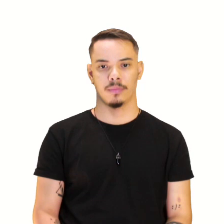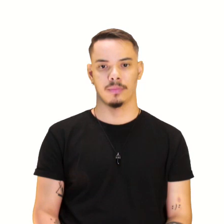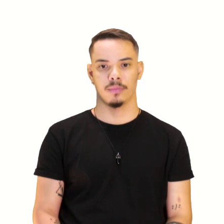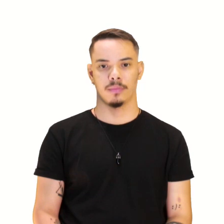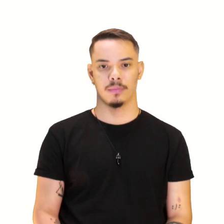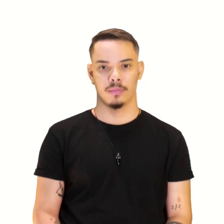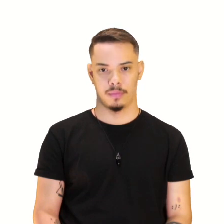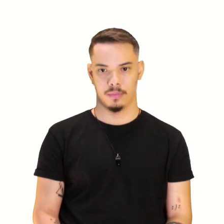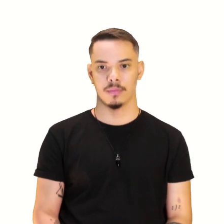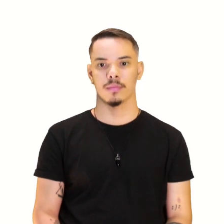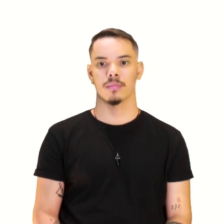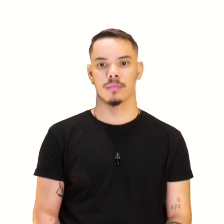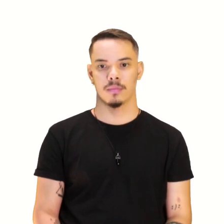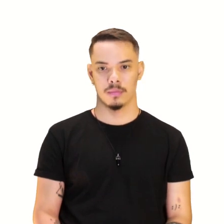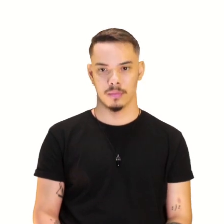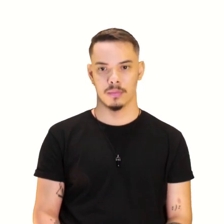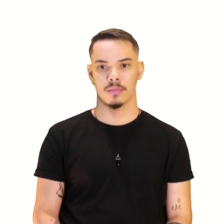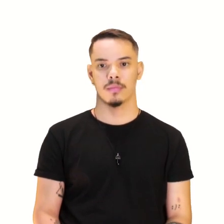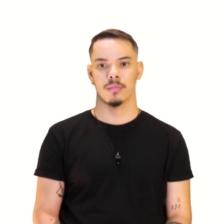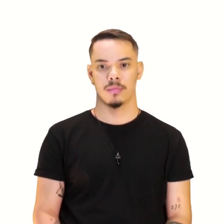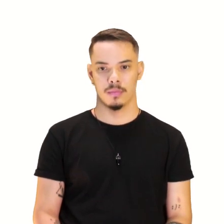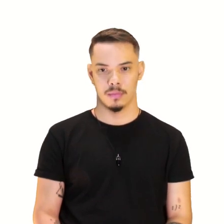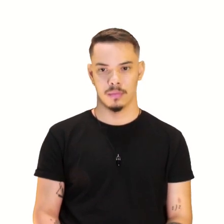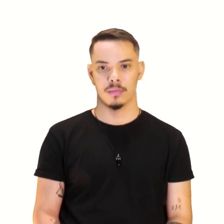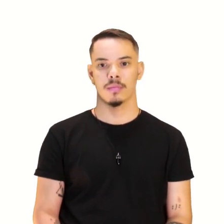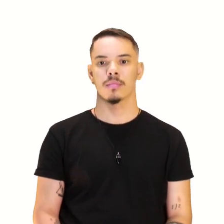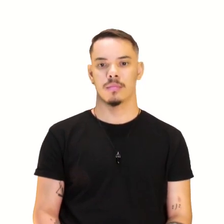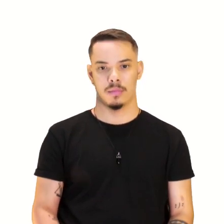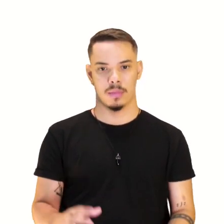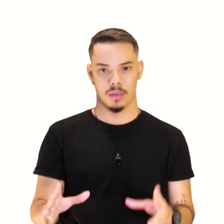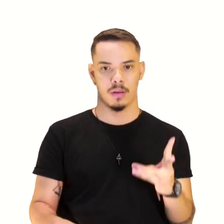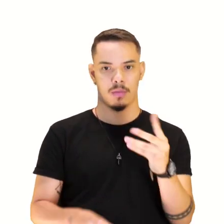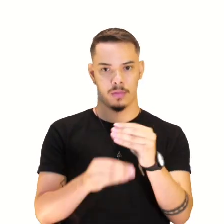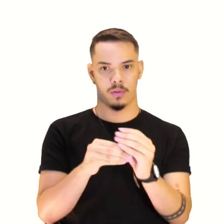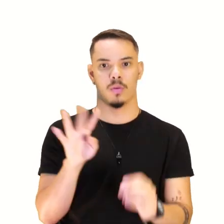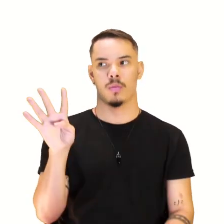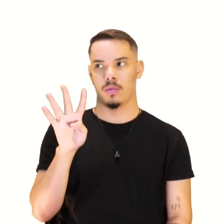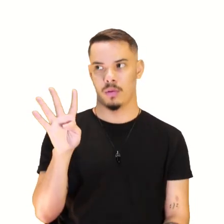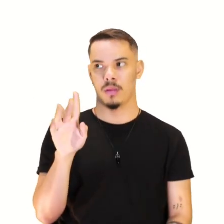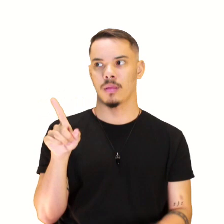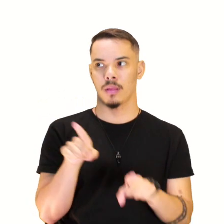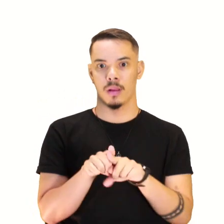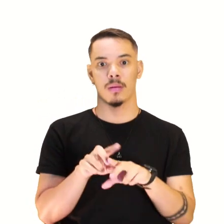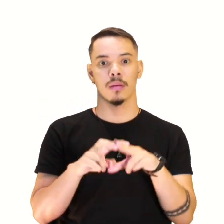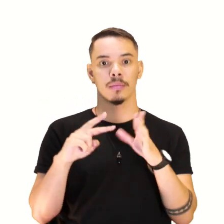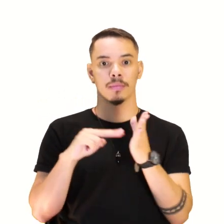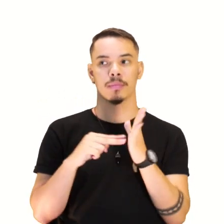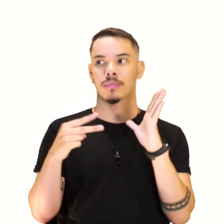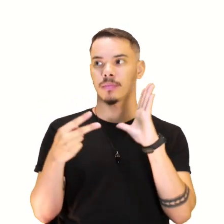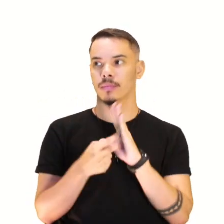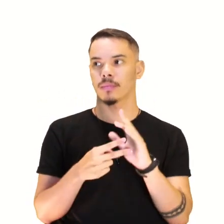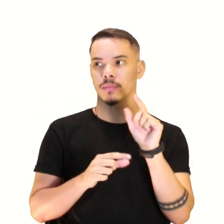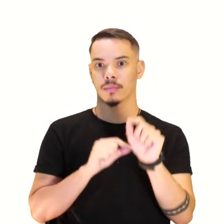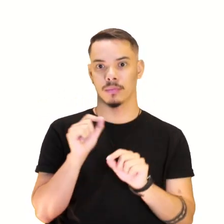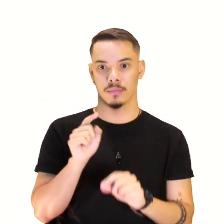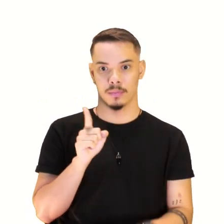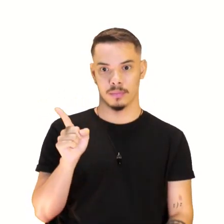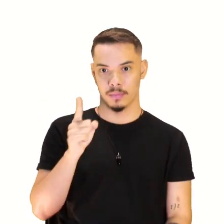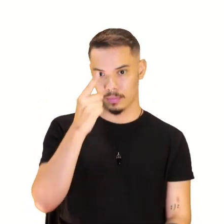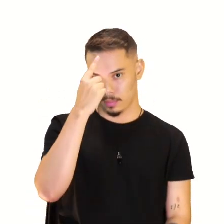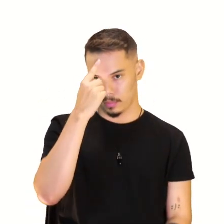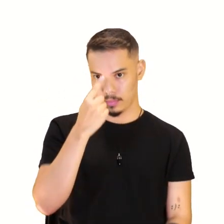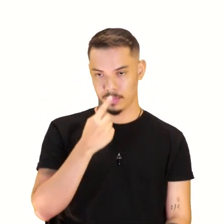ver lá. Isso, aumentaram as da ponta agora, né? Esses são 4 lá fora. Mais 4 também. Então a gente pode dizer que essa imagem,